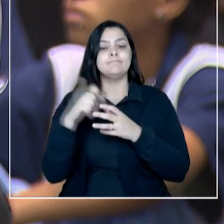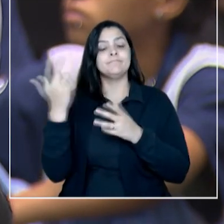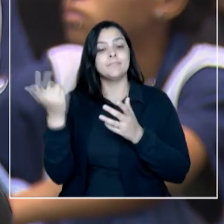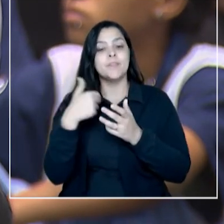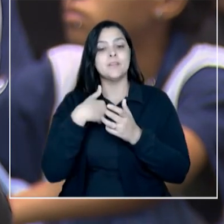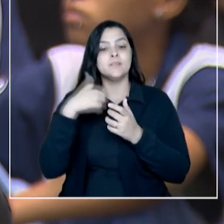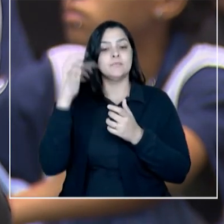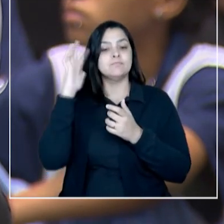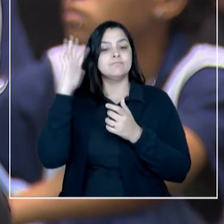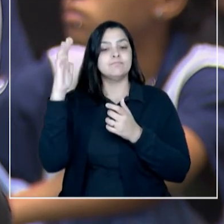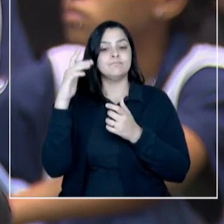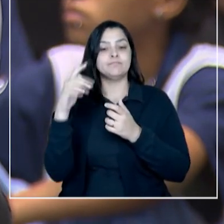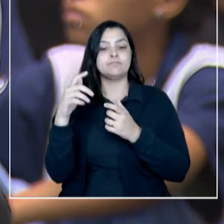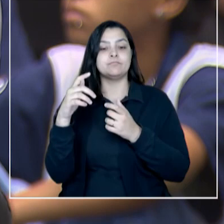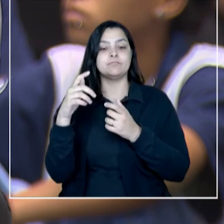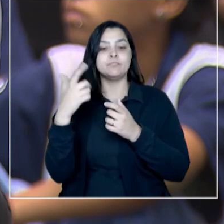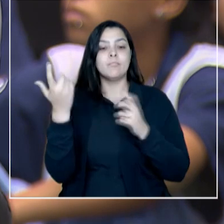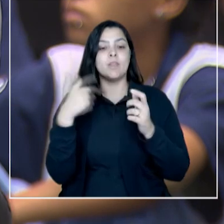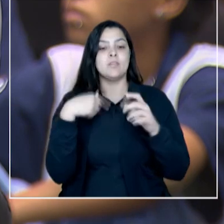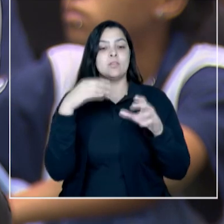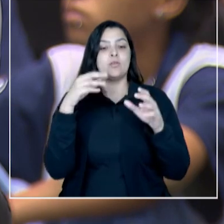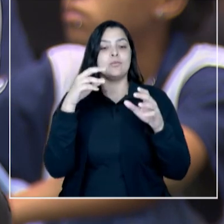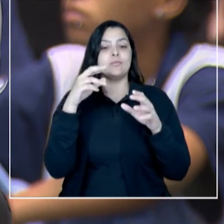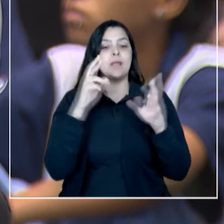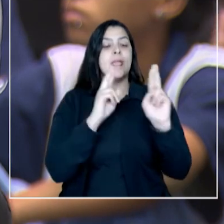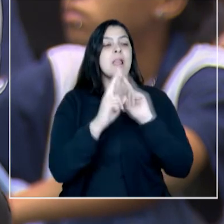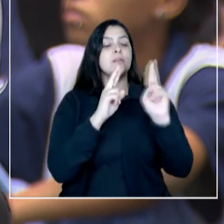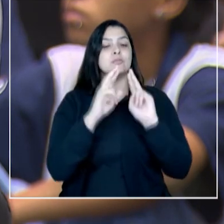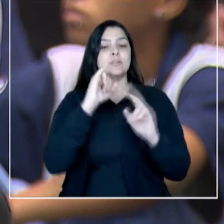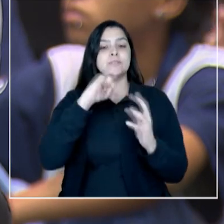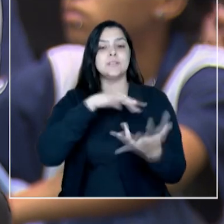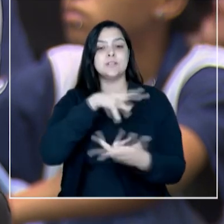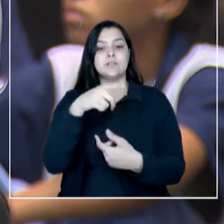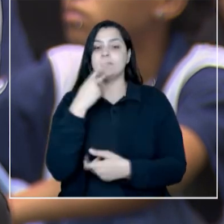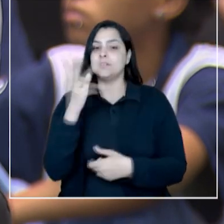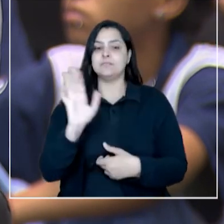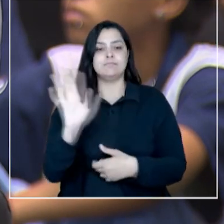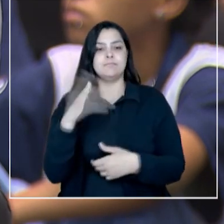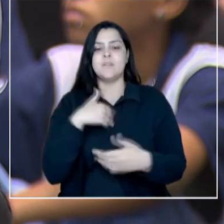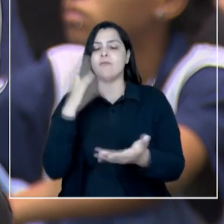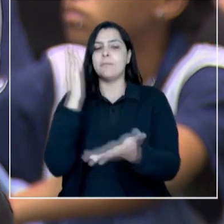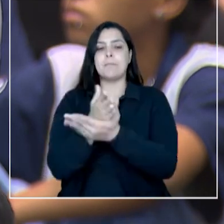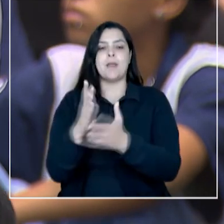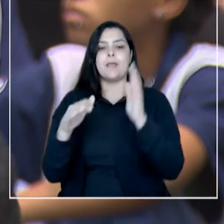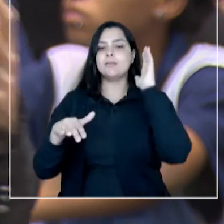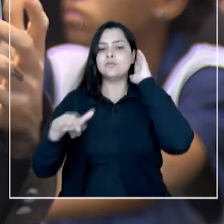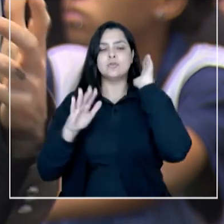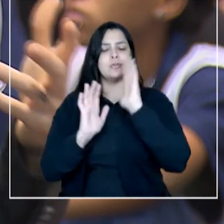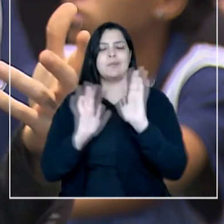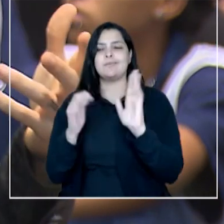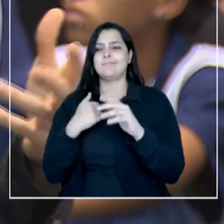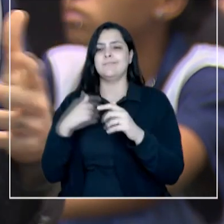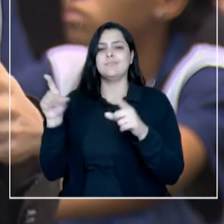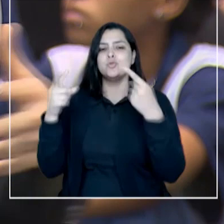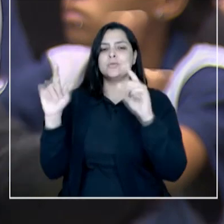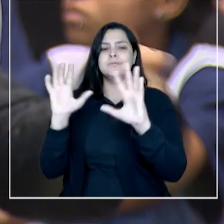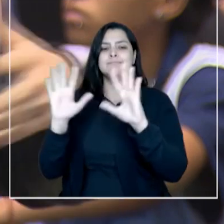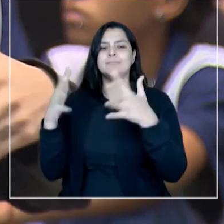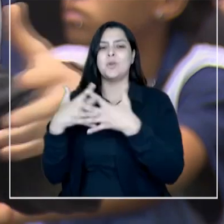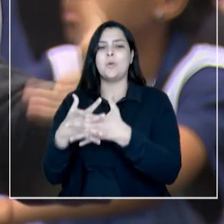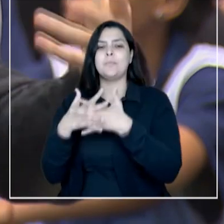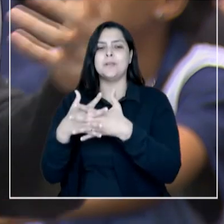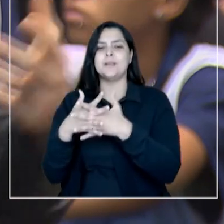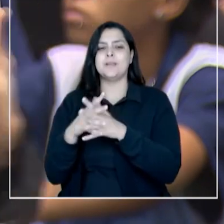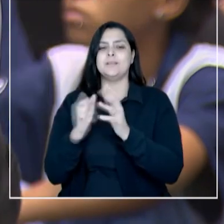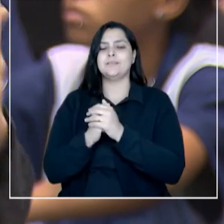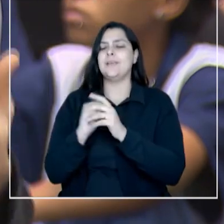na Católica. E aí chegou um momento que eu falei para meu pai, pai, eu acho que vou parar de tocar, porque é muito complicado ficar vivendo de